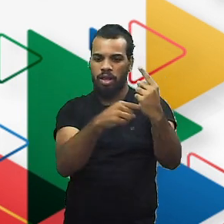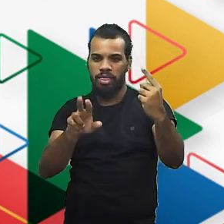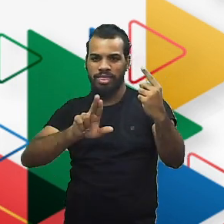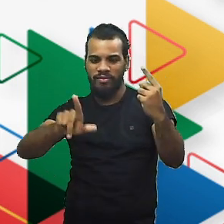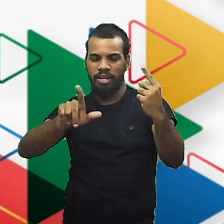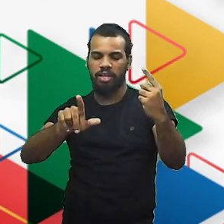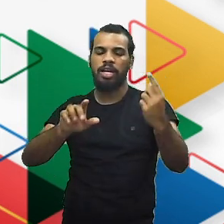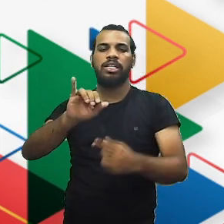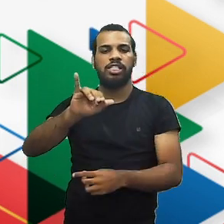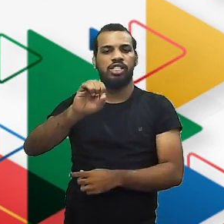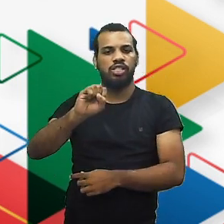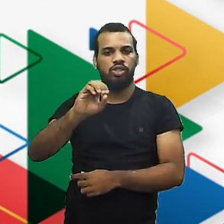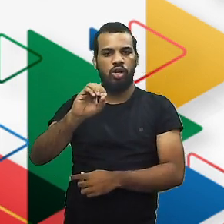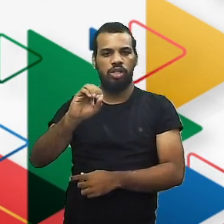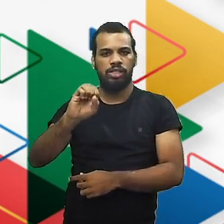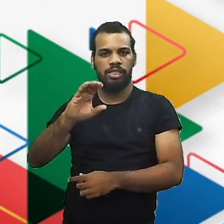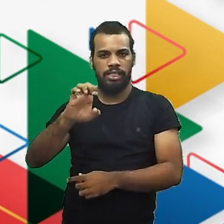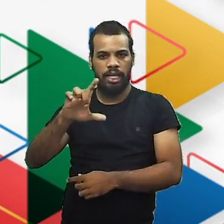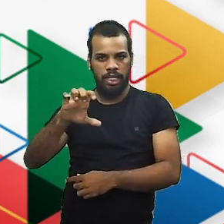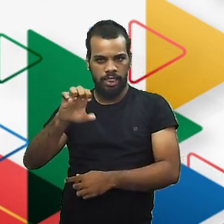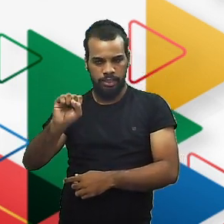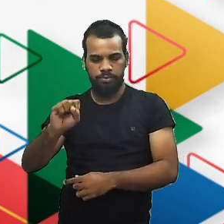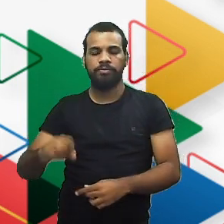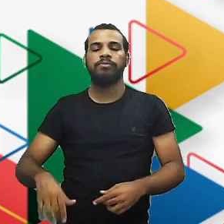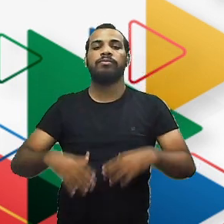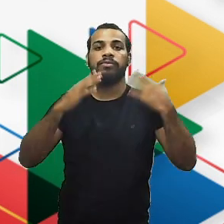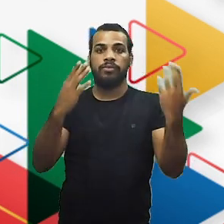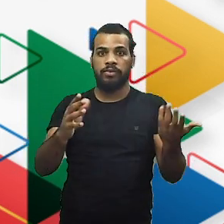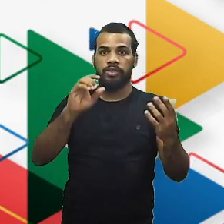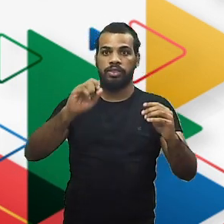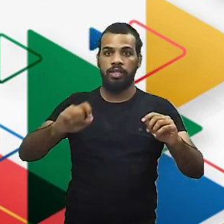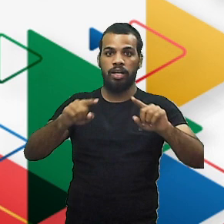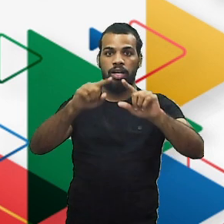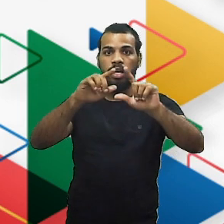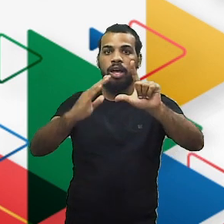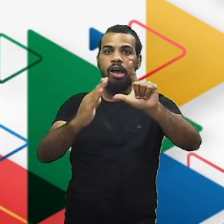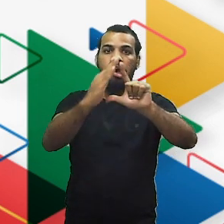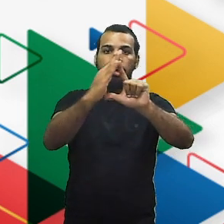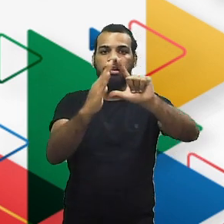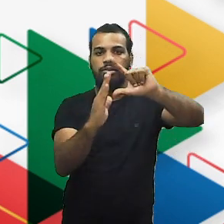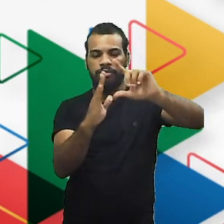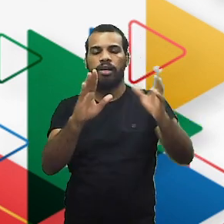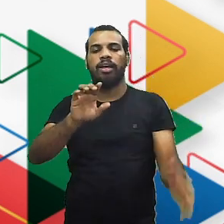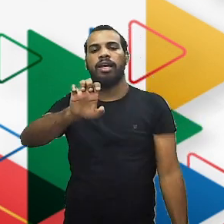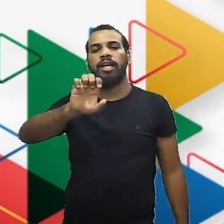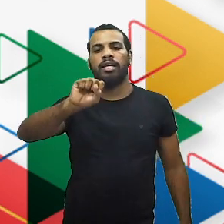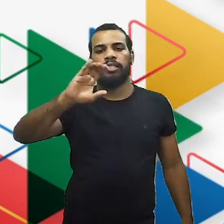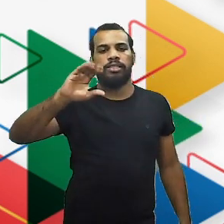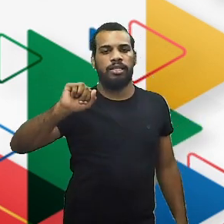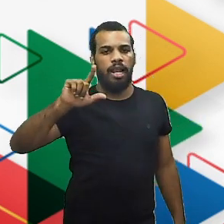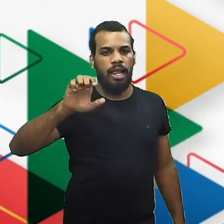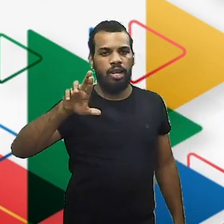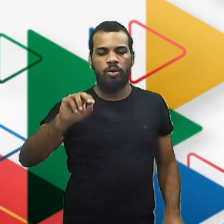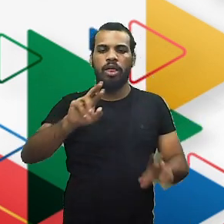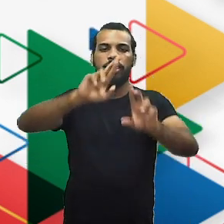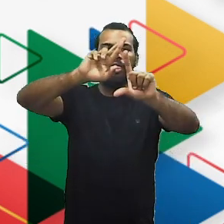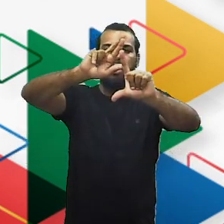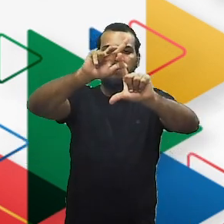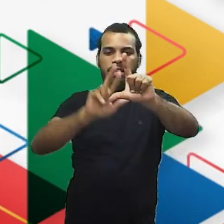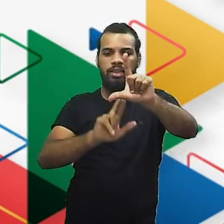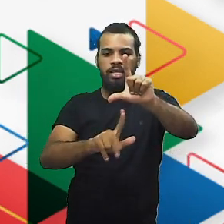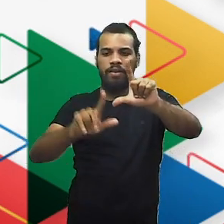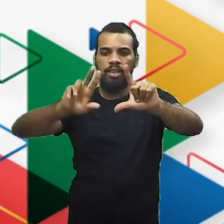triângulo não tem lado com medidas iguais, nenhum lado medida igual, você diz que ele é um triângulo escaleno. Então, pegue esses três